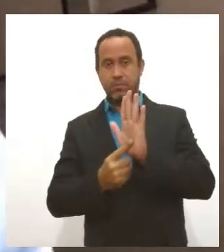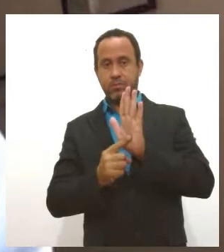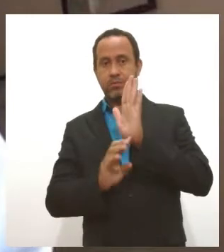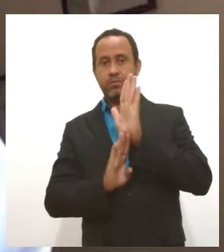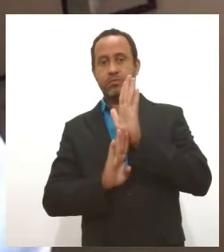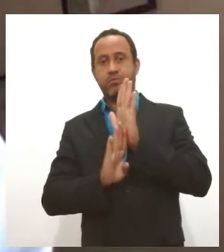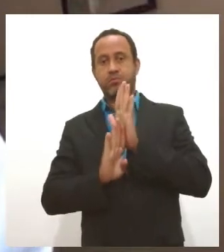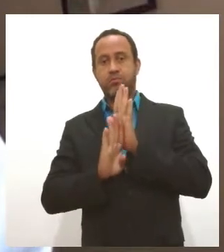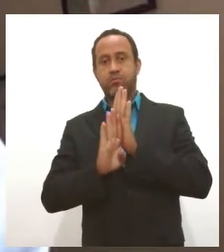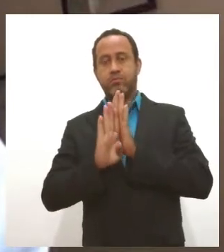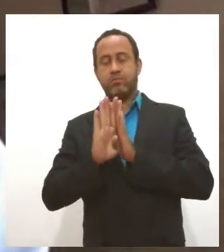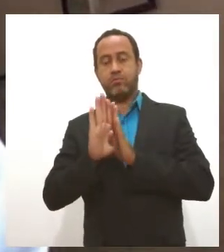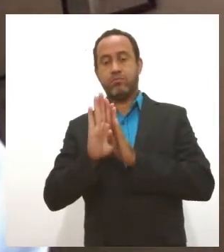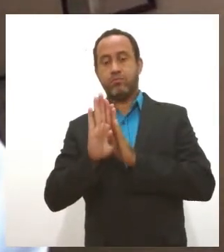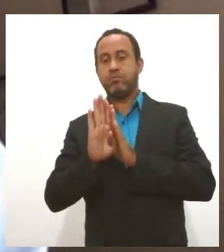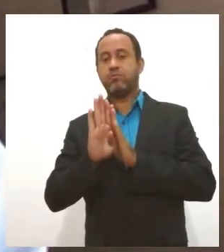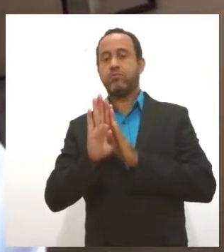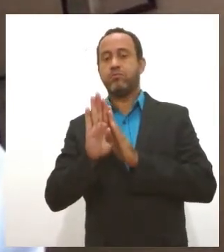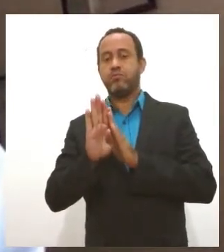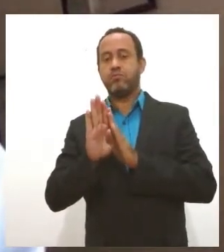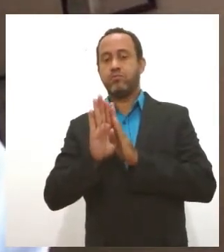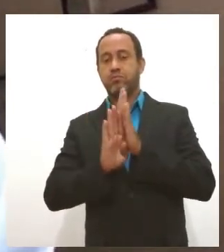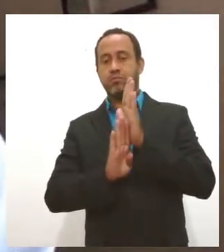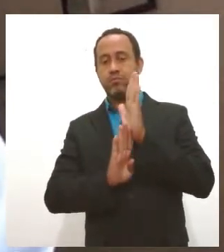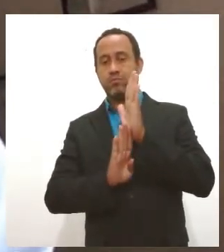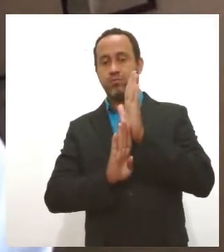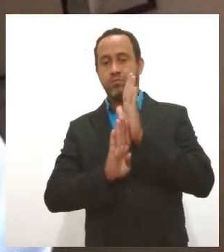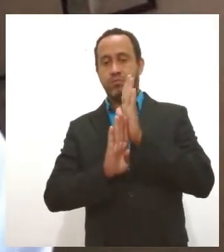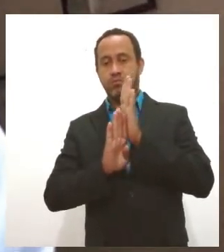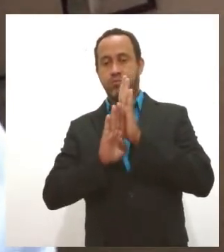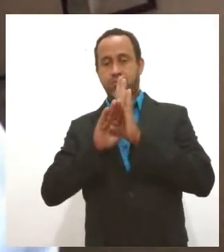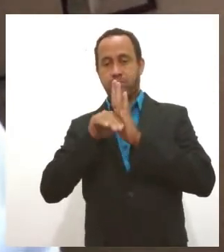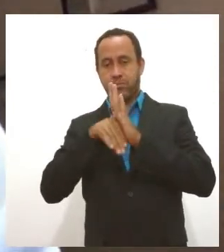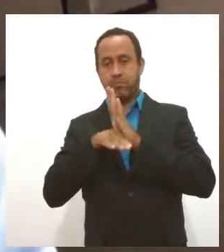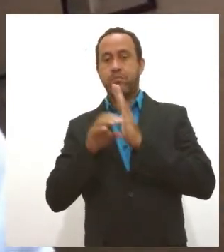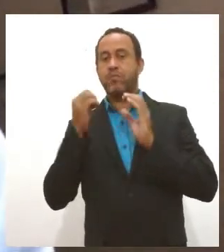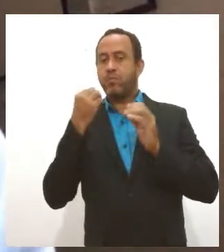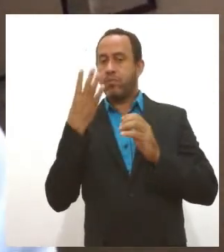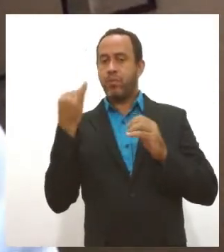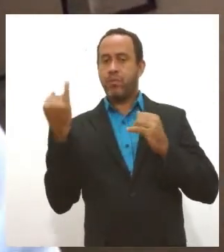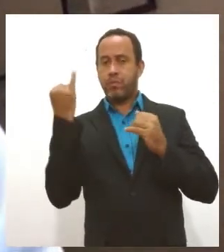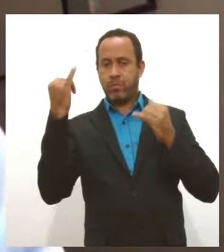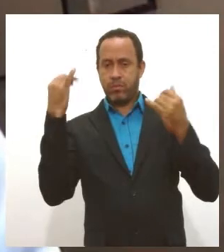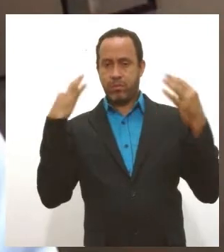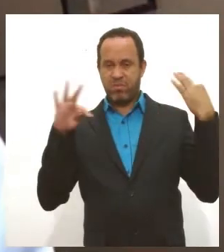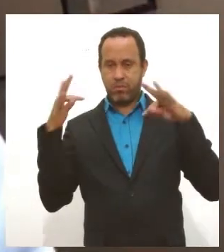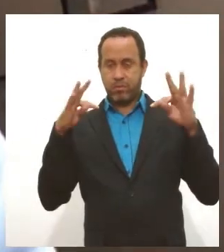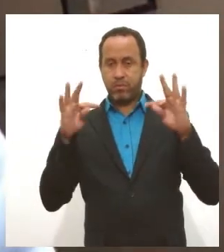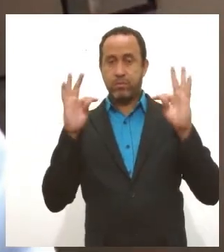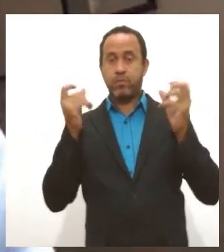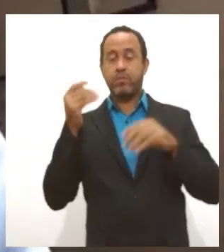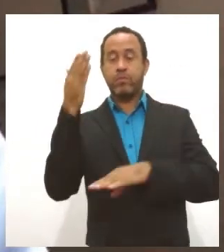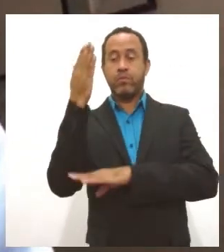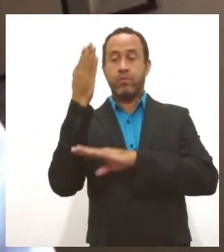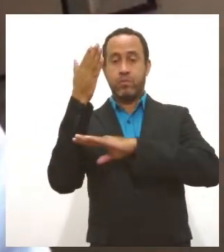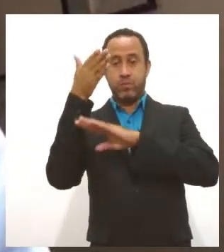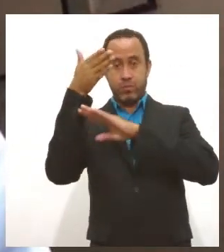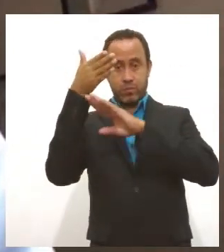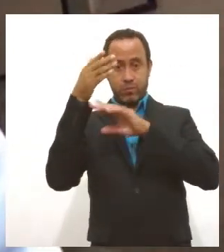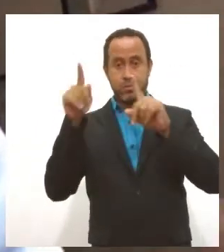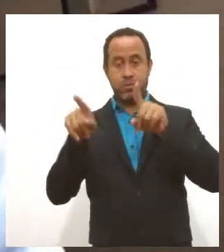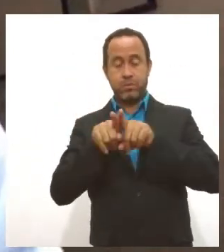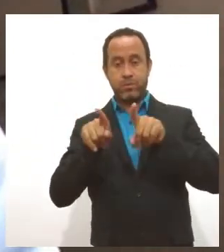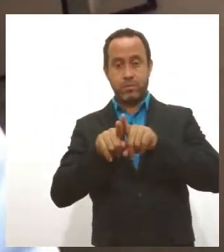índices de Covid cada vez menores, isso é importante também para o turismo. E todos os hotéis aqui, todos os parceiros também do